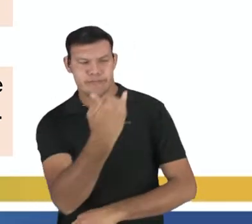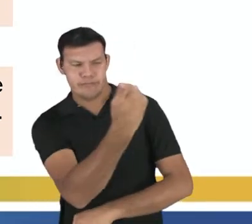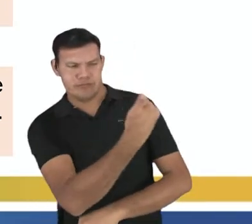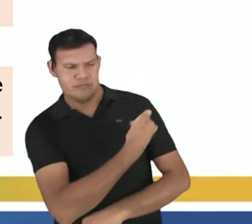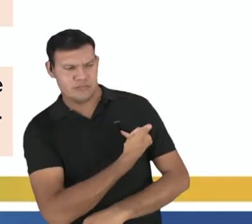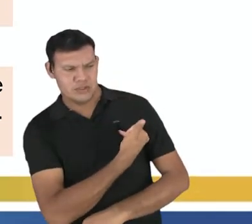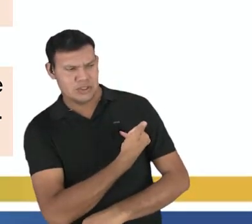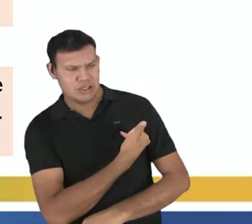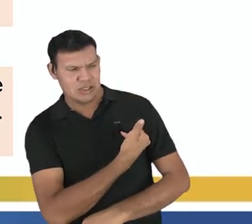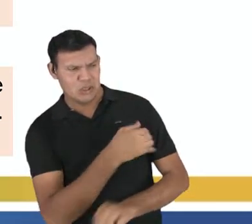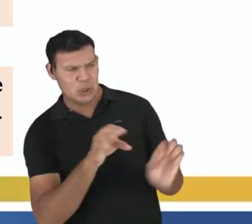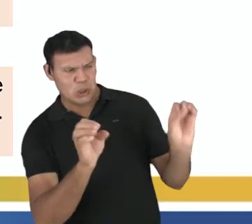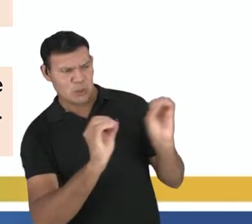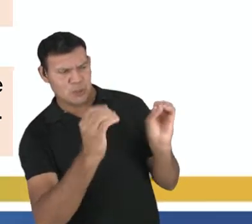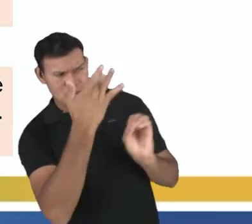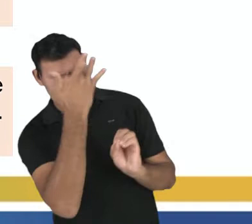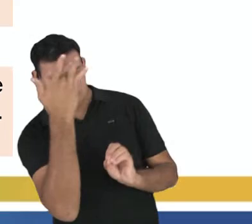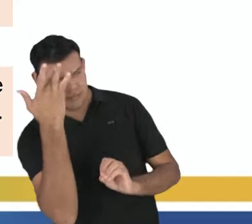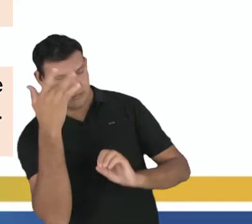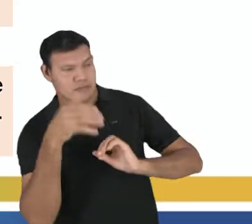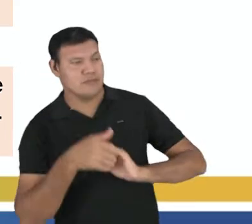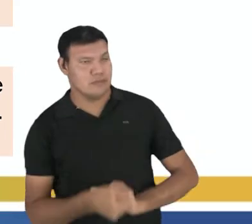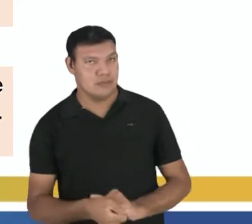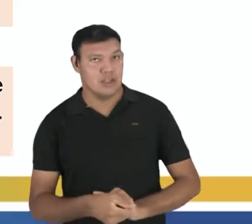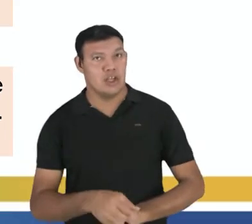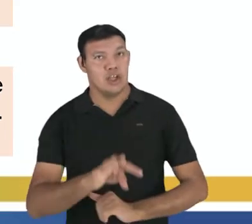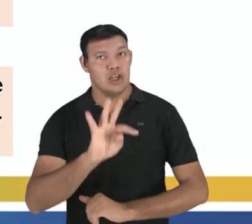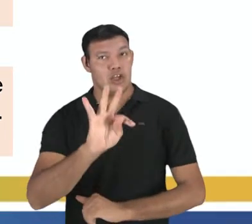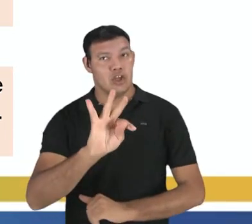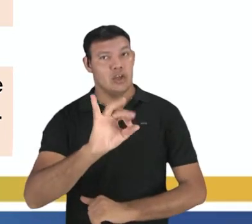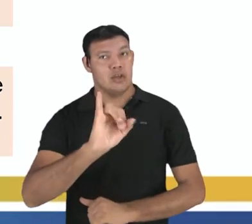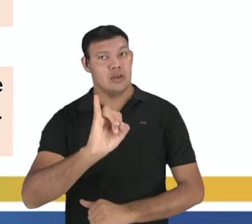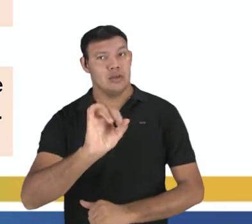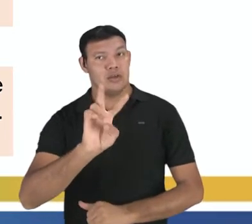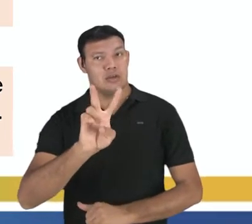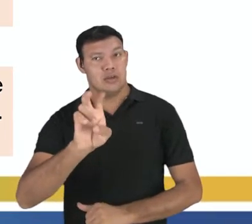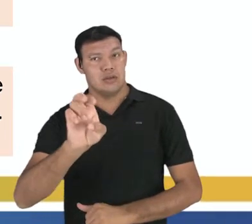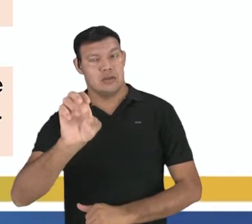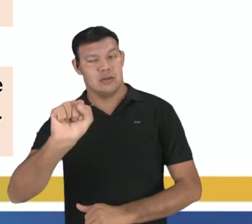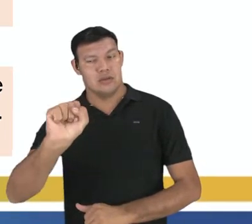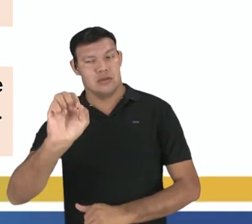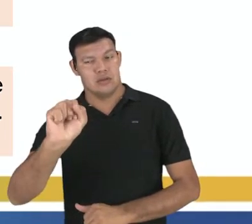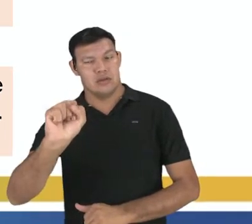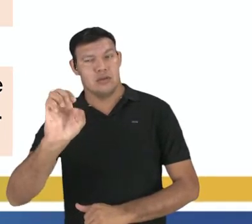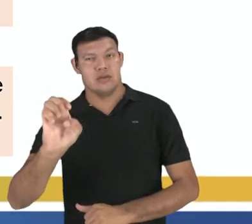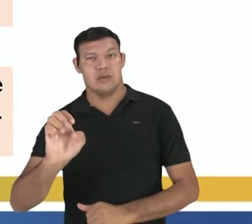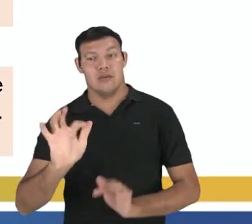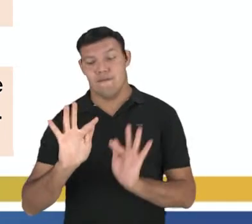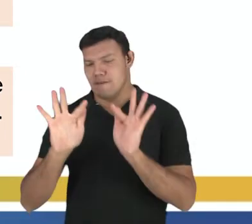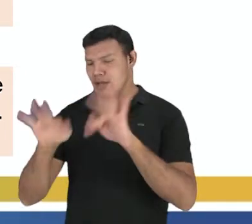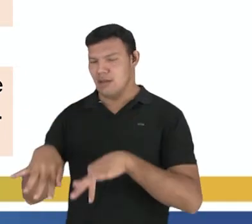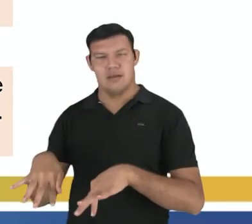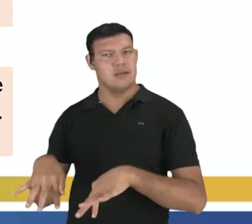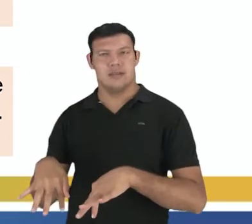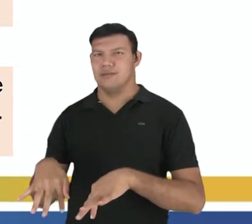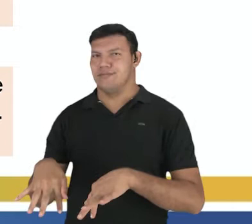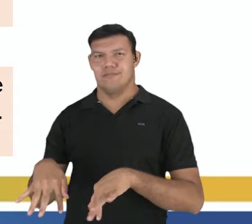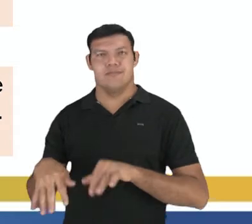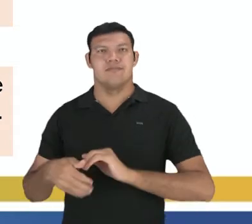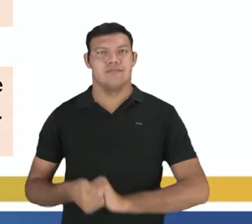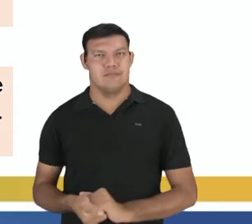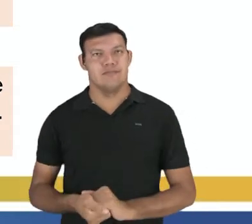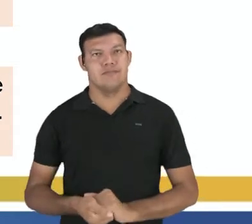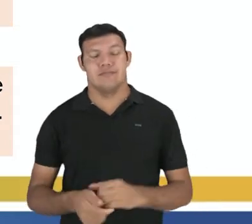não havia ninguém disponível. O tivesse aí, ele traz essa ideia de uma ação não concluída. Então, eu tenho